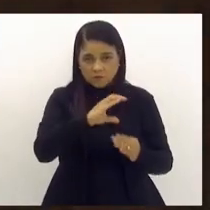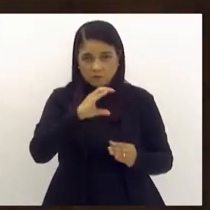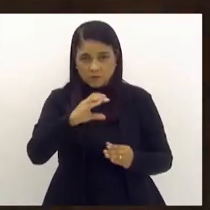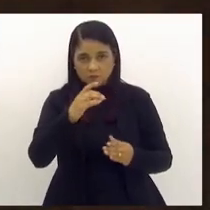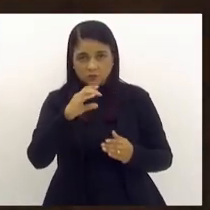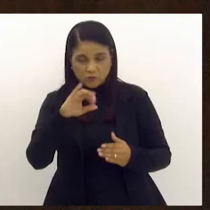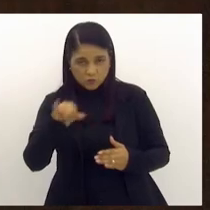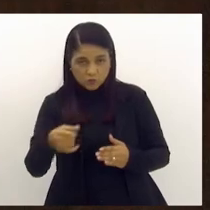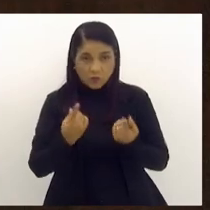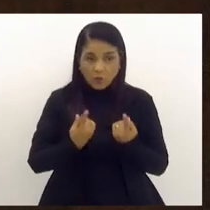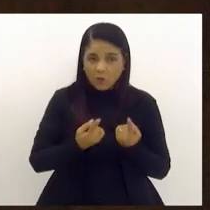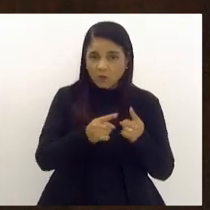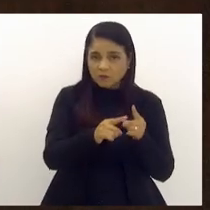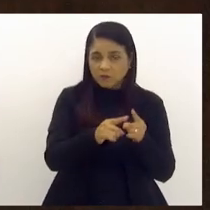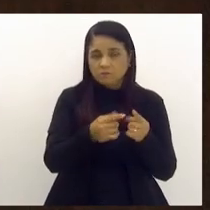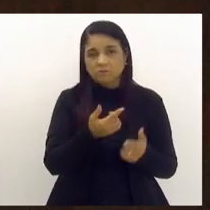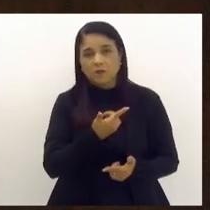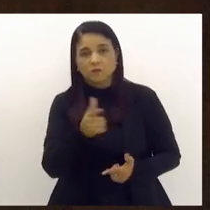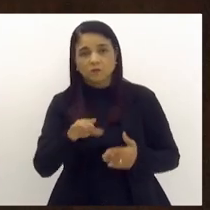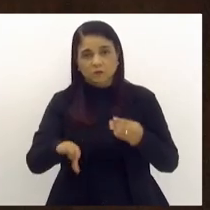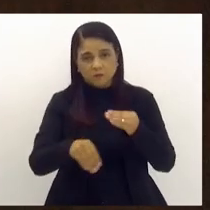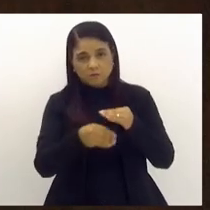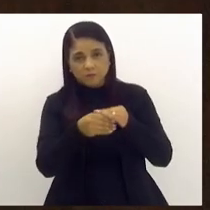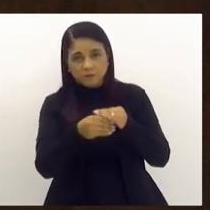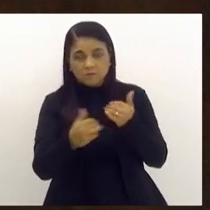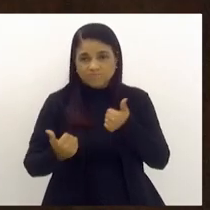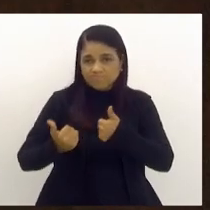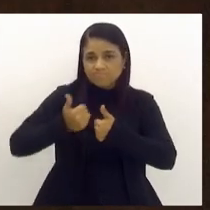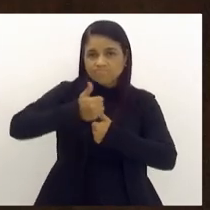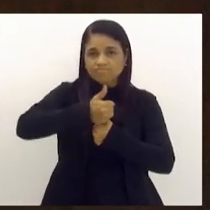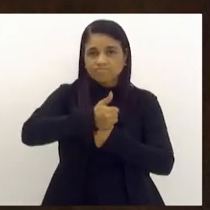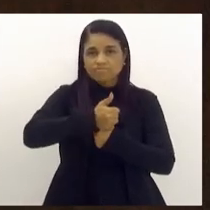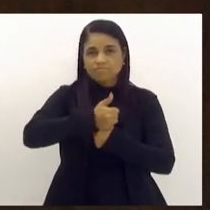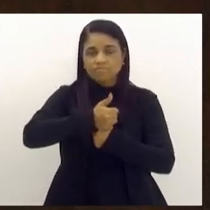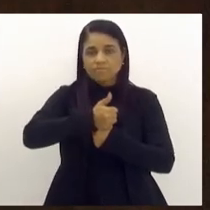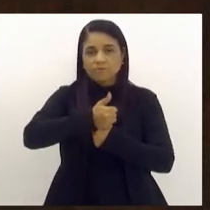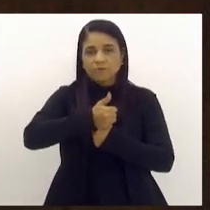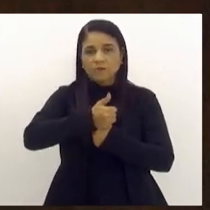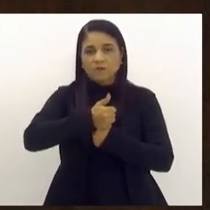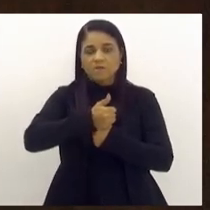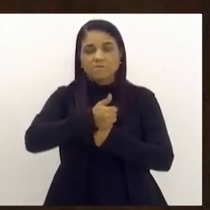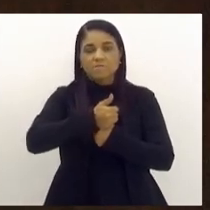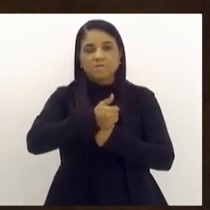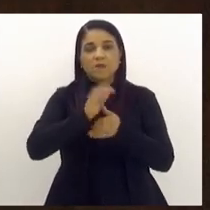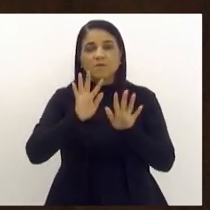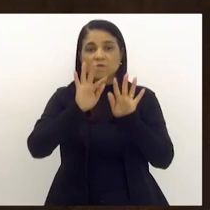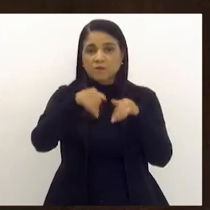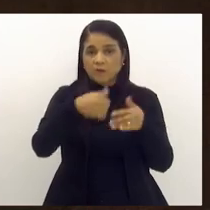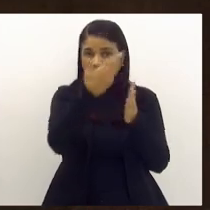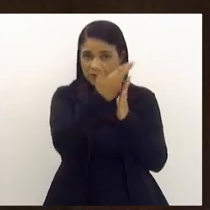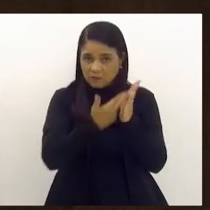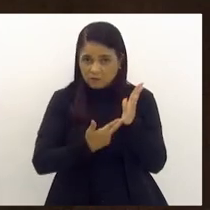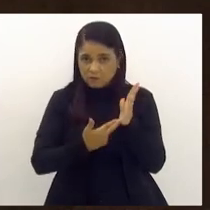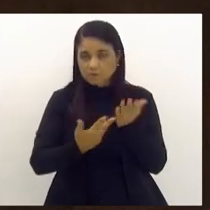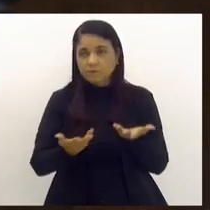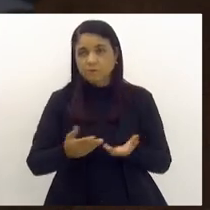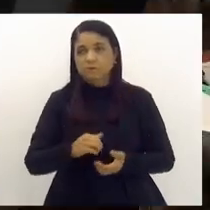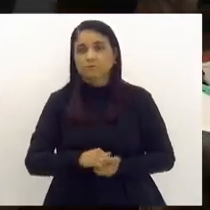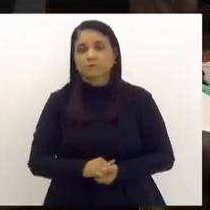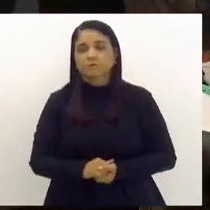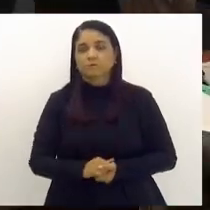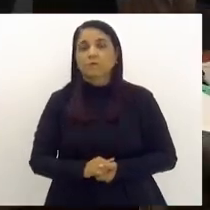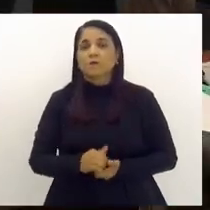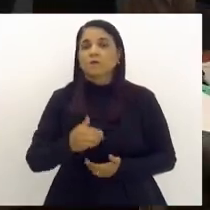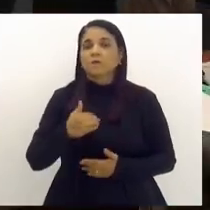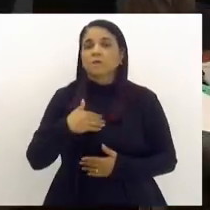Contrário às demais emendas, concluindo por substitutivo e pedindo forma final de redação. Senhor presidente. Muito obrigado,